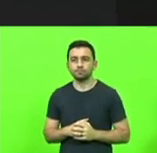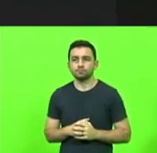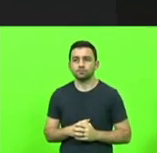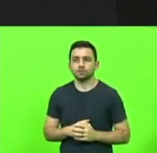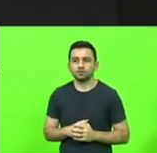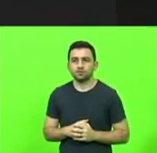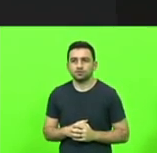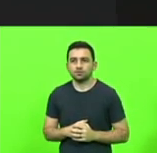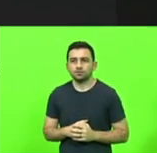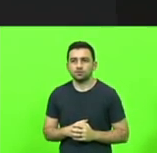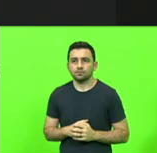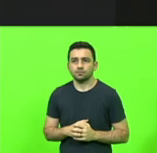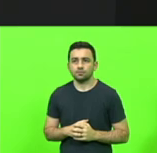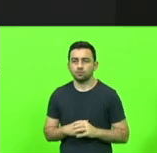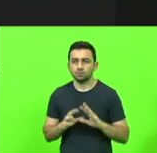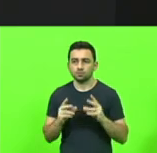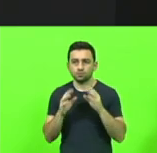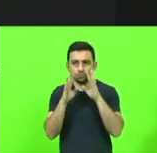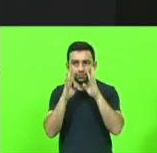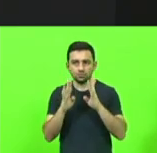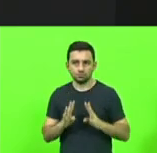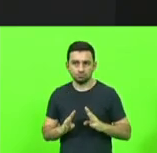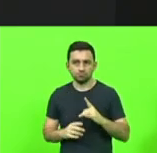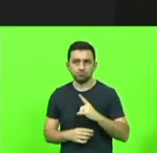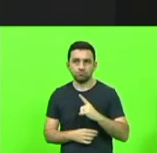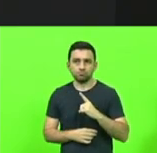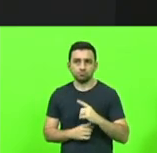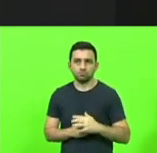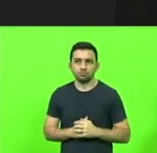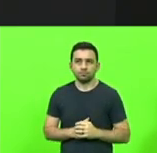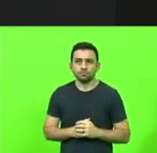Ok, todos me ouvem bem?